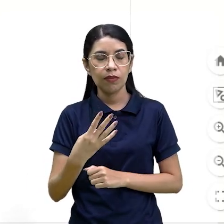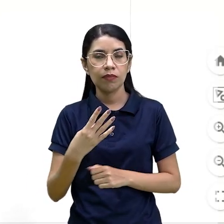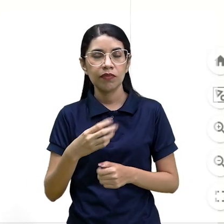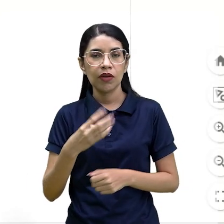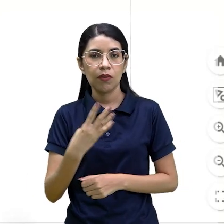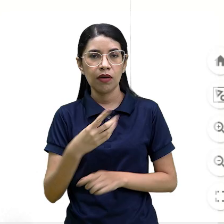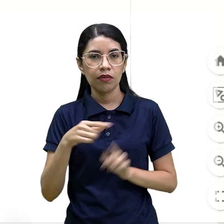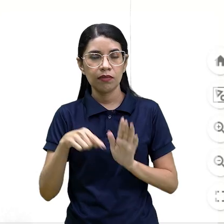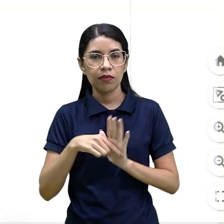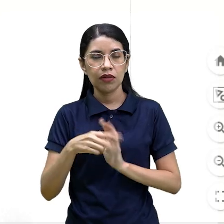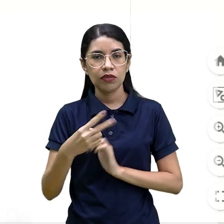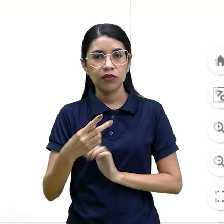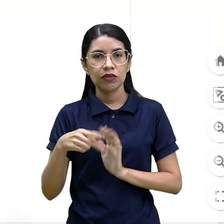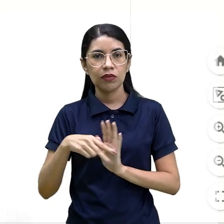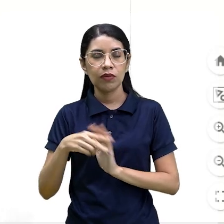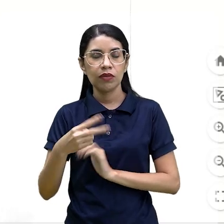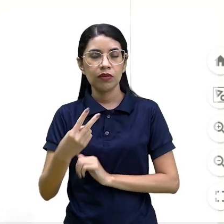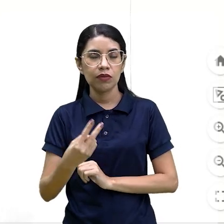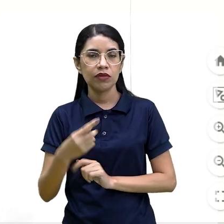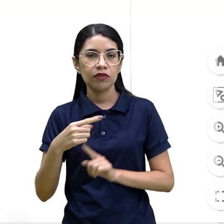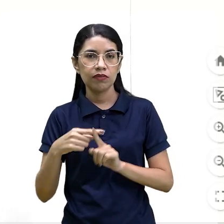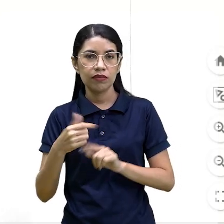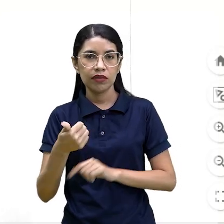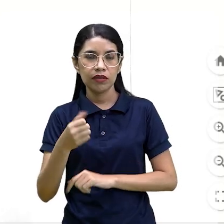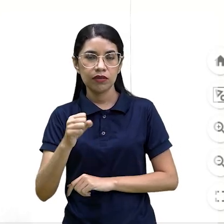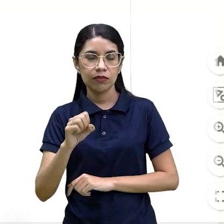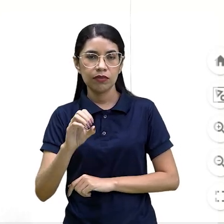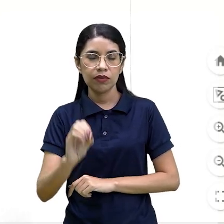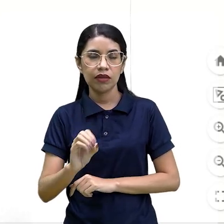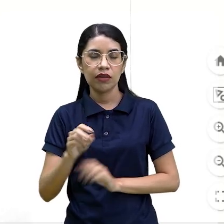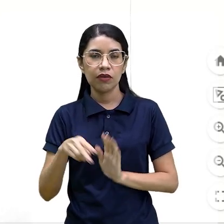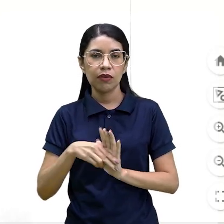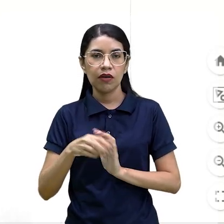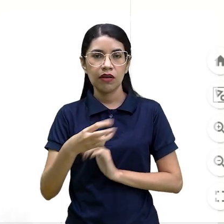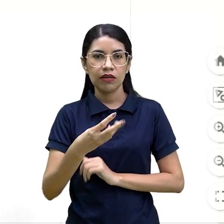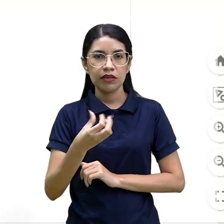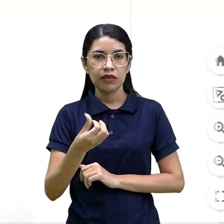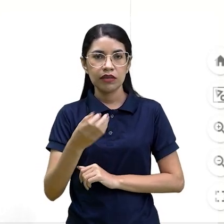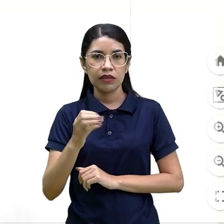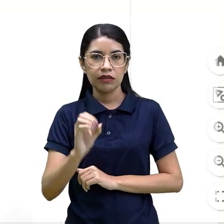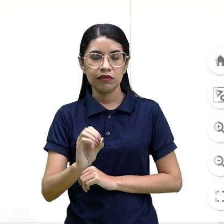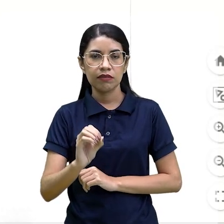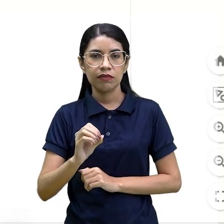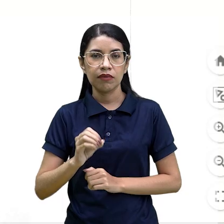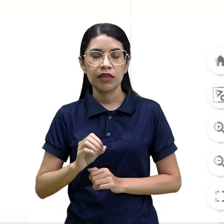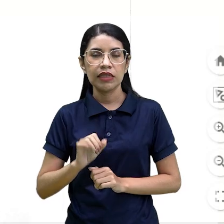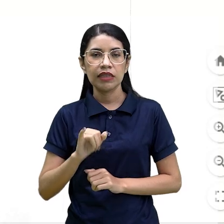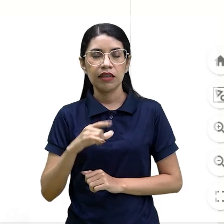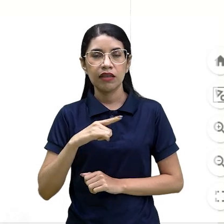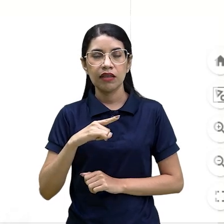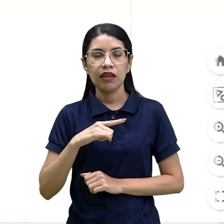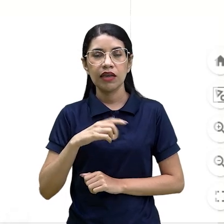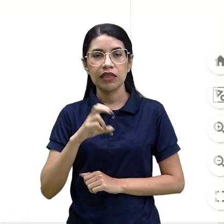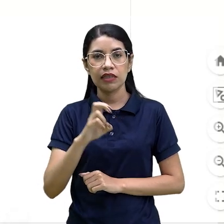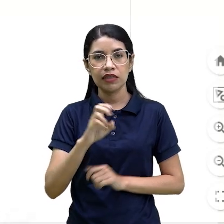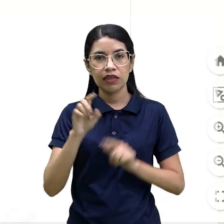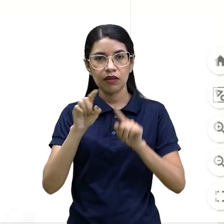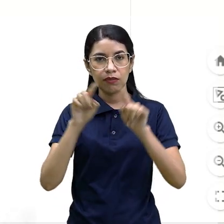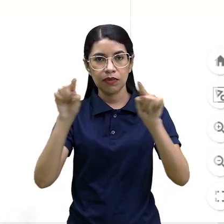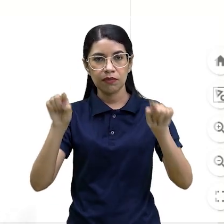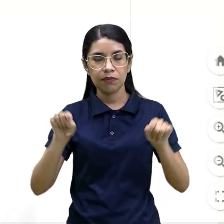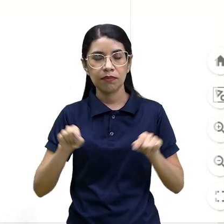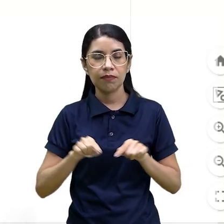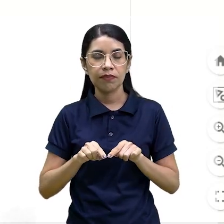2, 2, vezes 180 é igual a 360 graus. Quando eu tenho 5 lados,